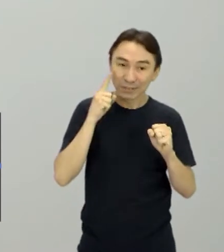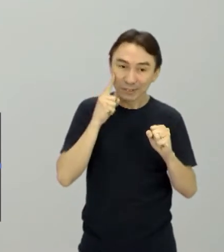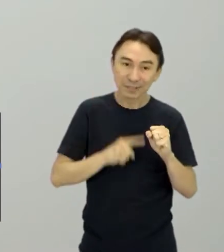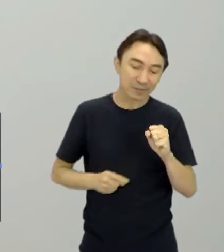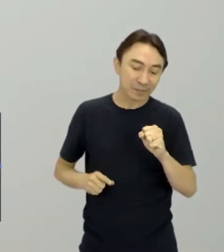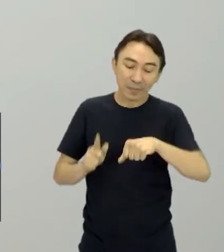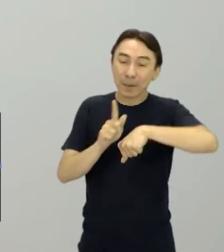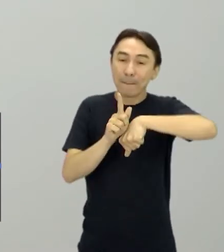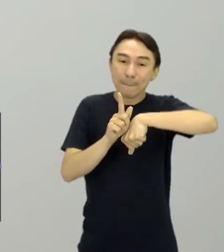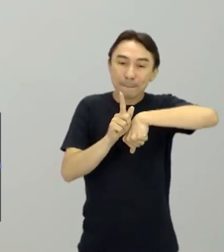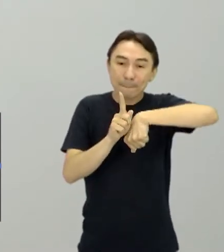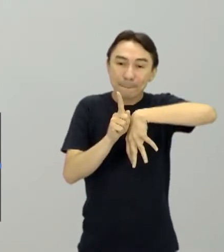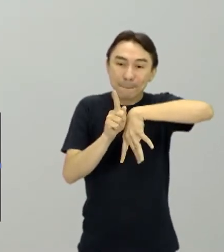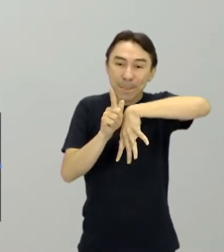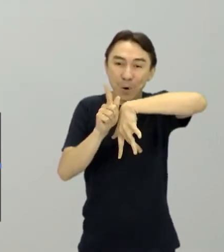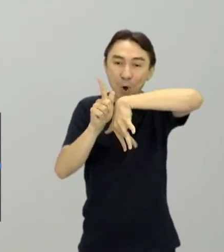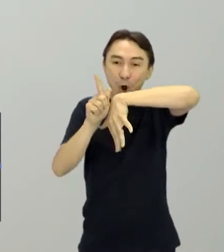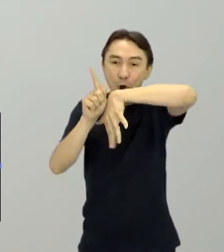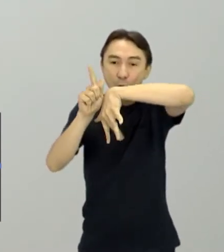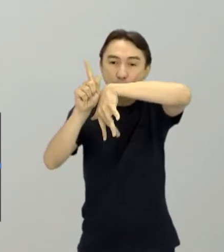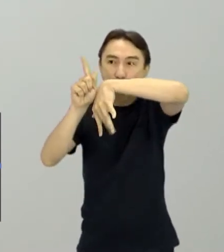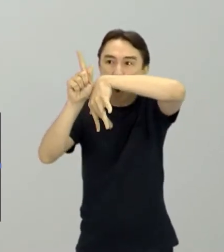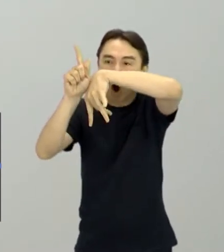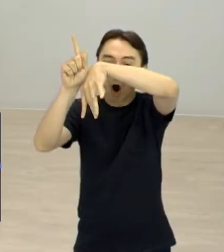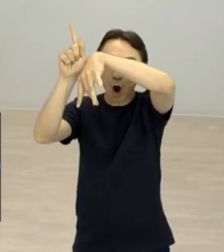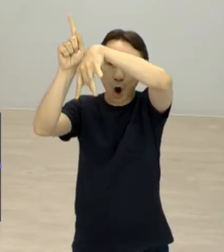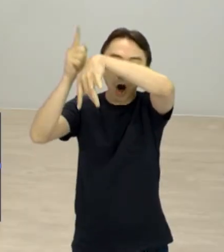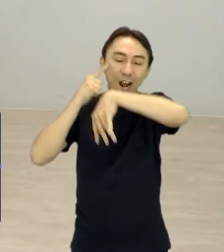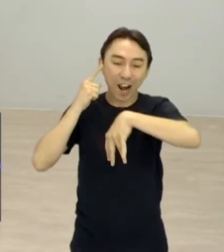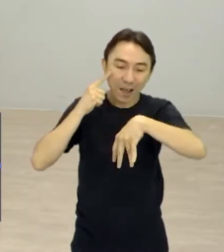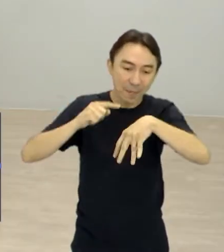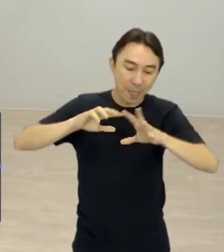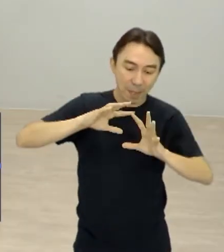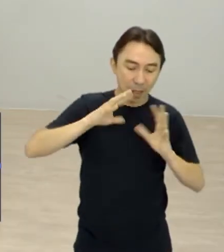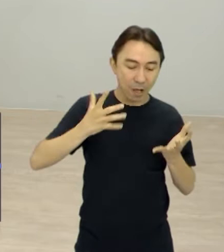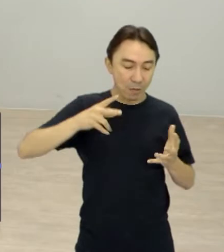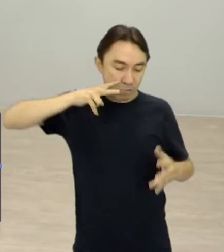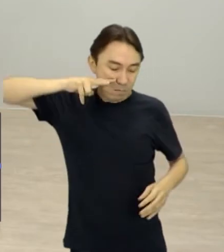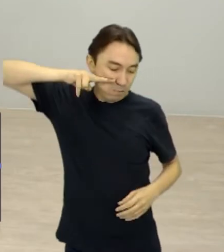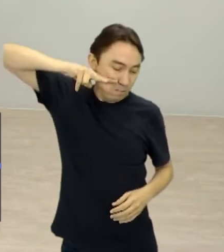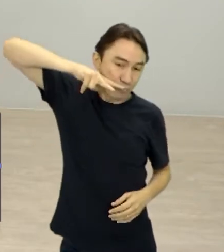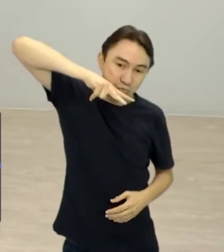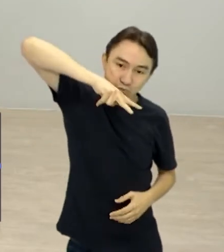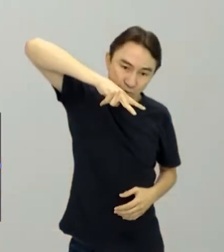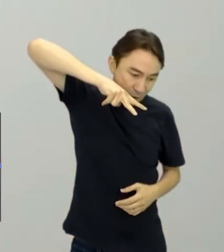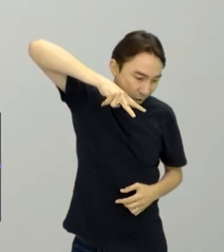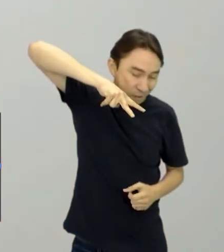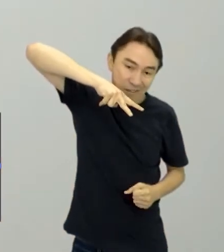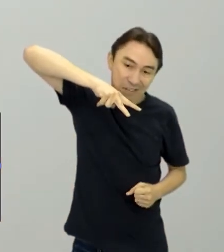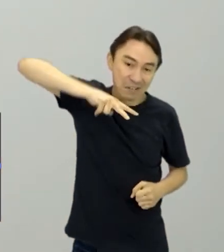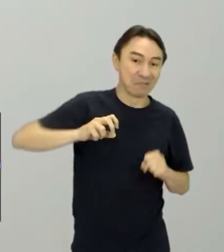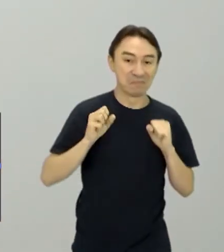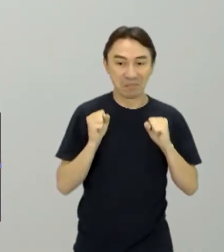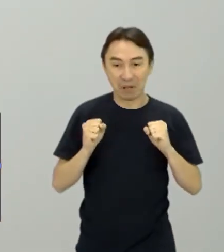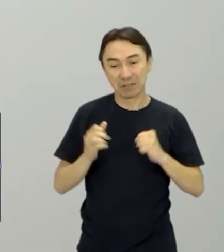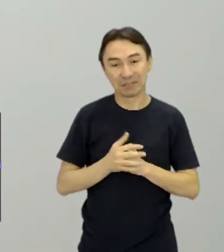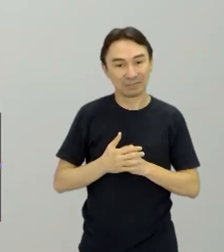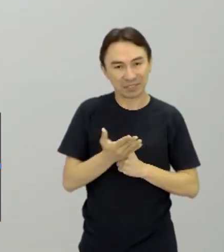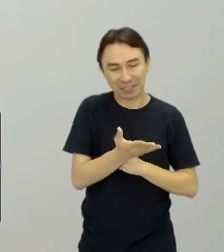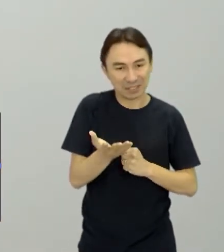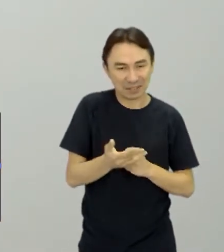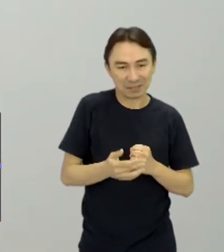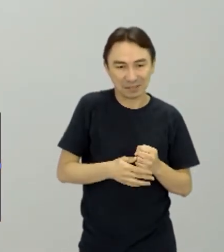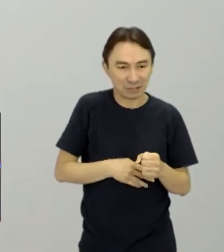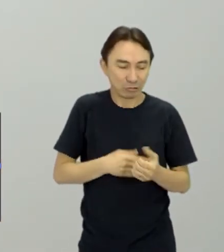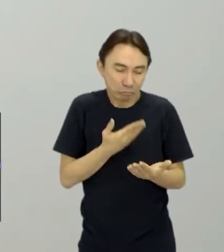ainda que seja aqui na alta atmosfera, né, de uma viagenzinha, quem puder fazer isso, estude para tal, não precisa ser astronauta, talvez a gente tenha aí